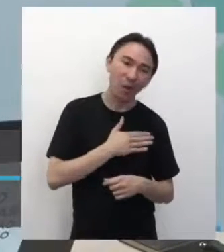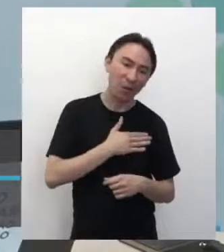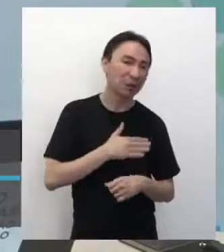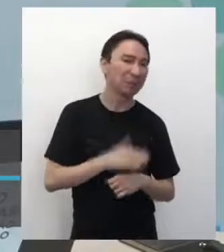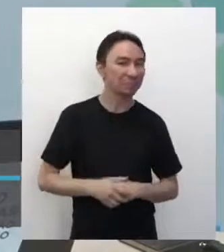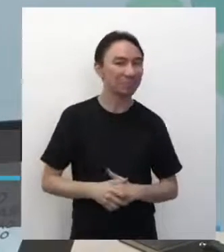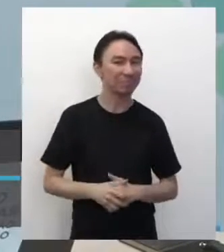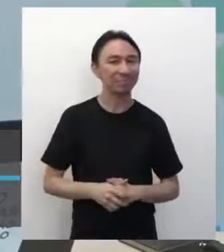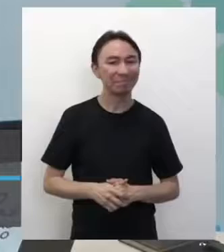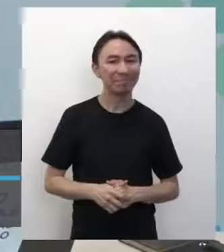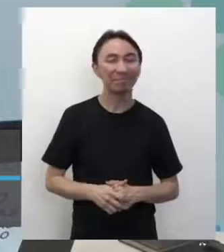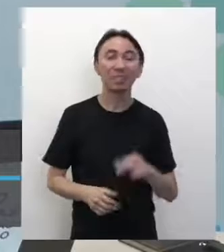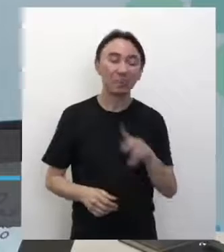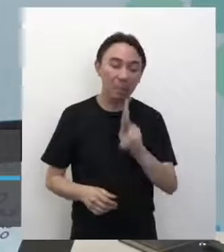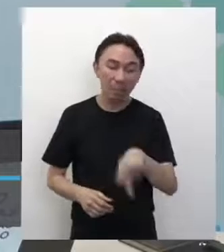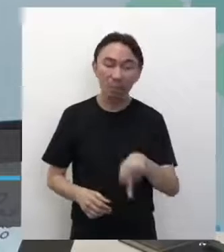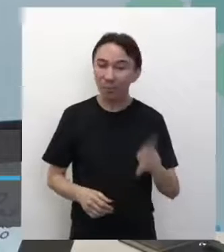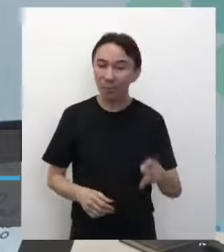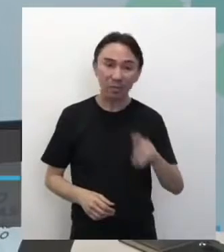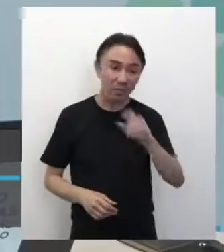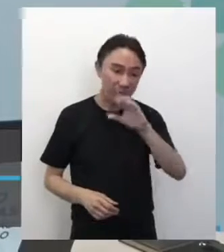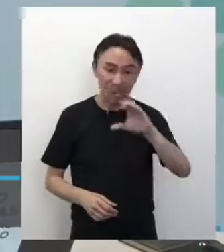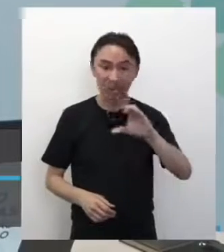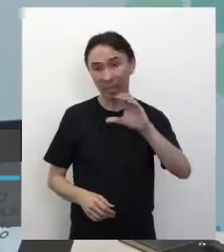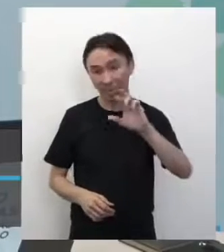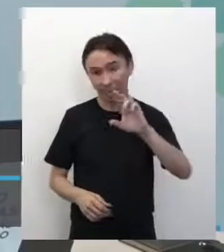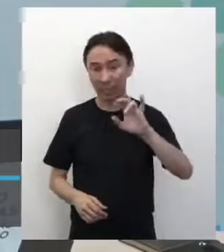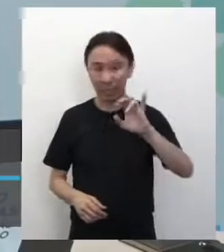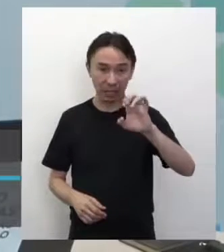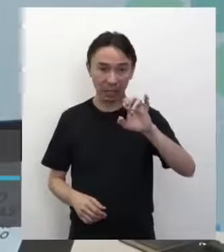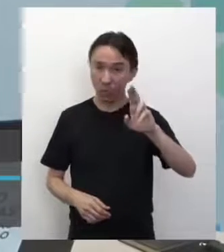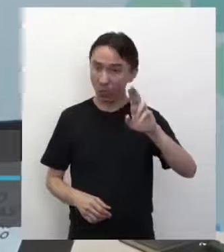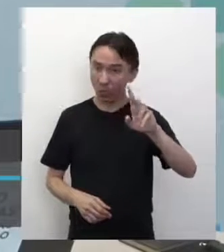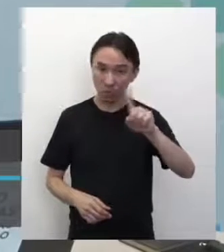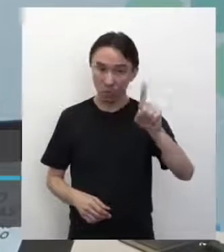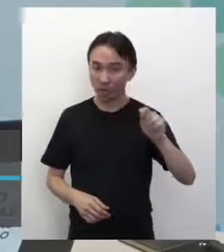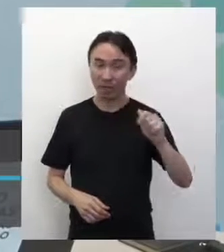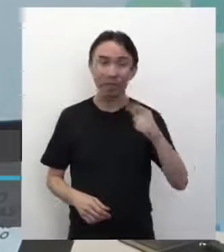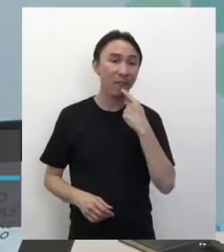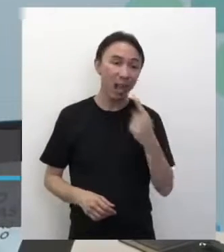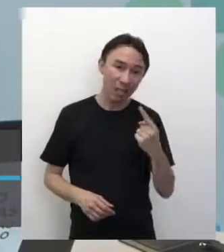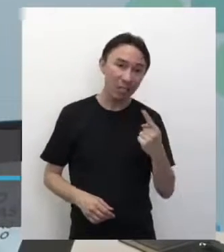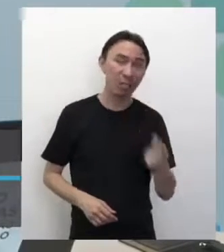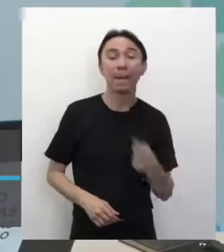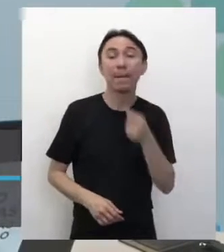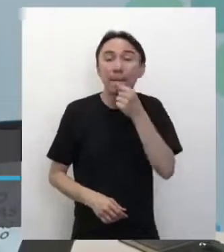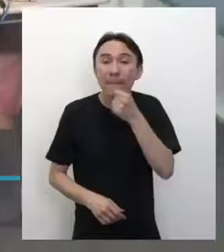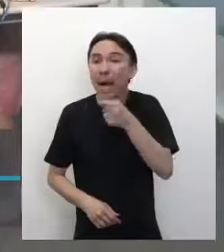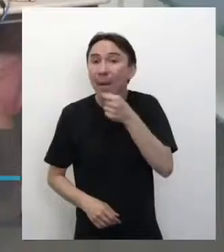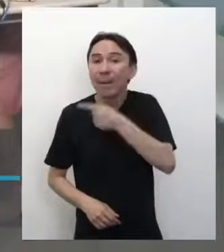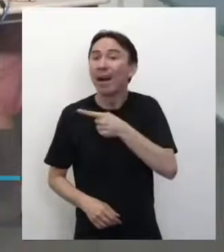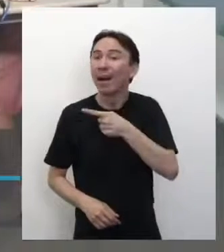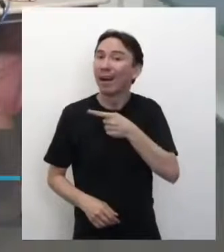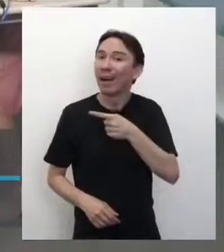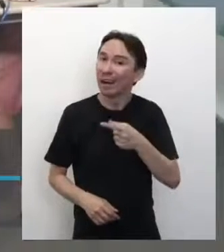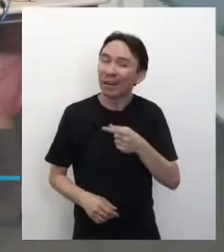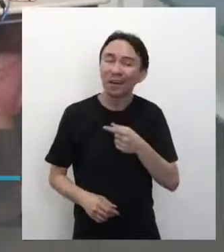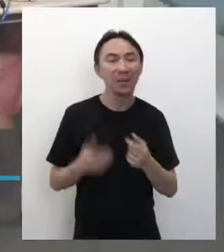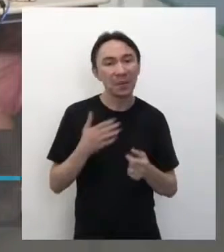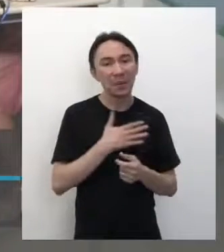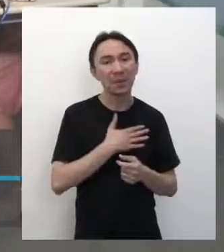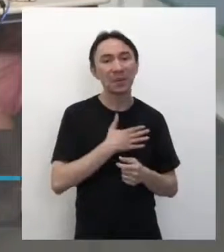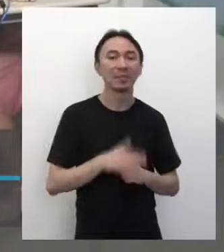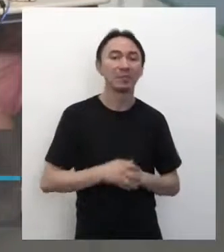a gente tem a Pro Cleusa, que fala uma comédia e uma tragicomédia. Eita, essa eu fiquei curiosa. Eu vou ler só um comentário